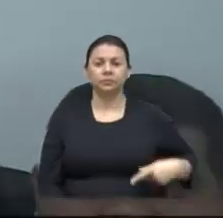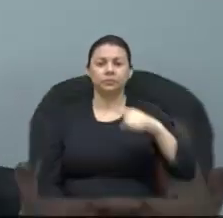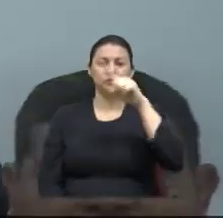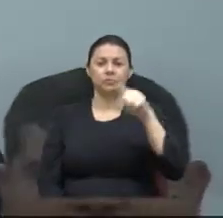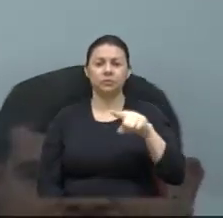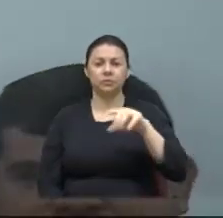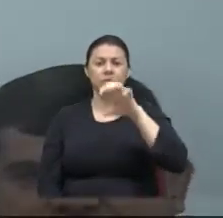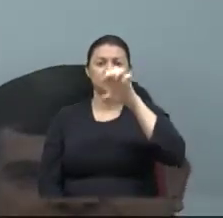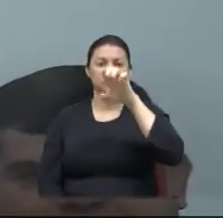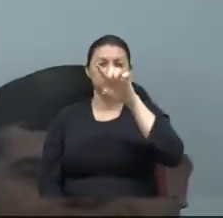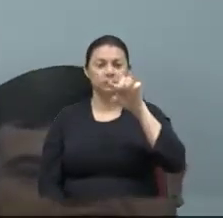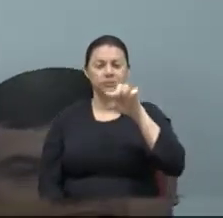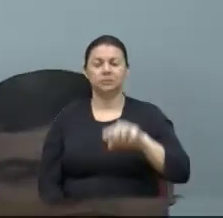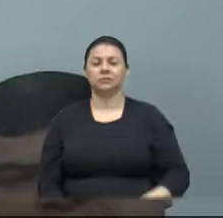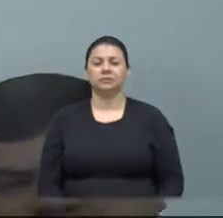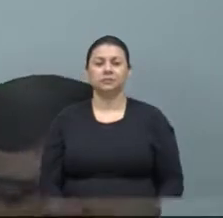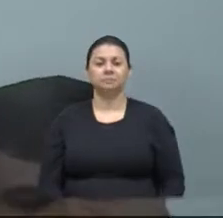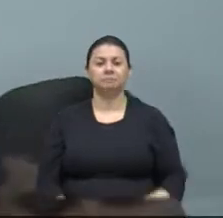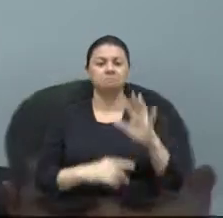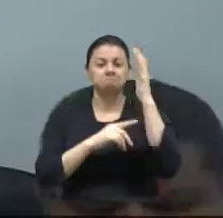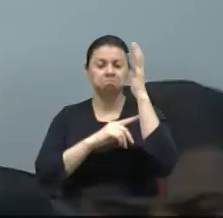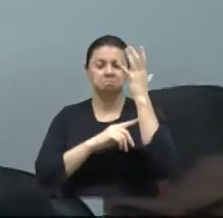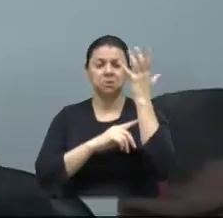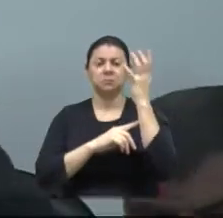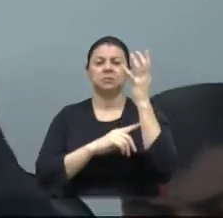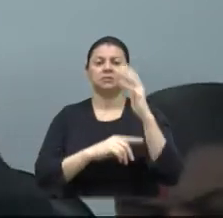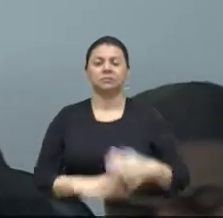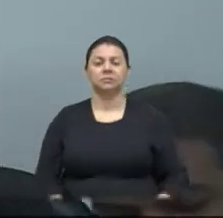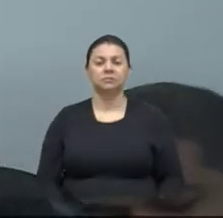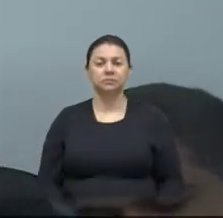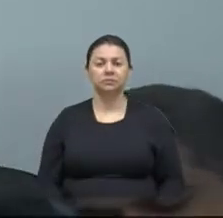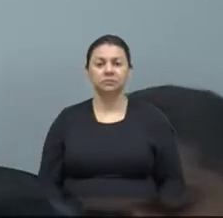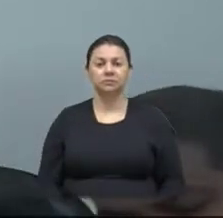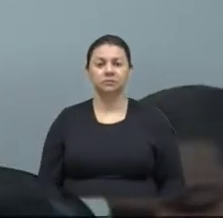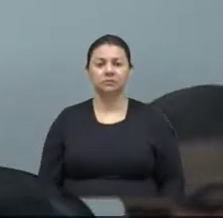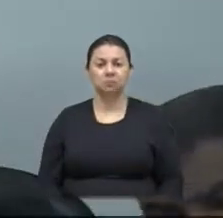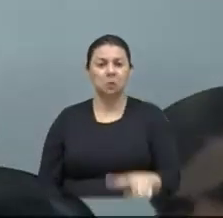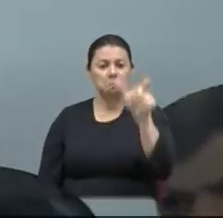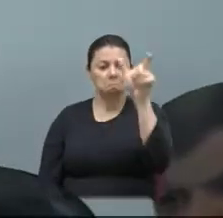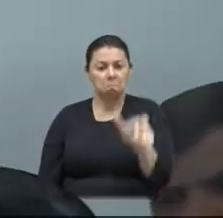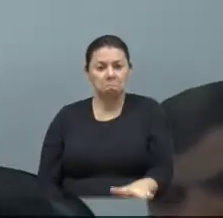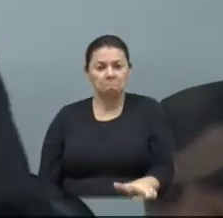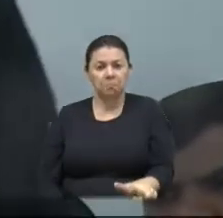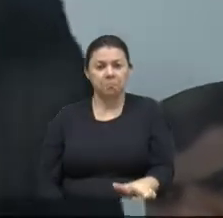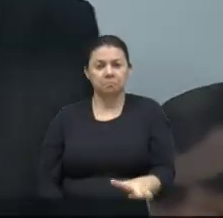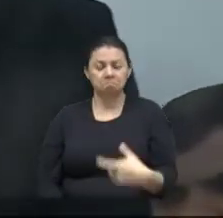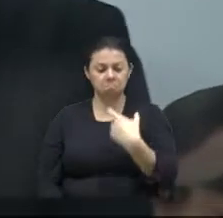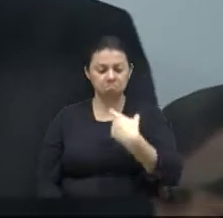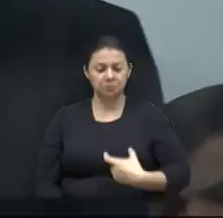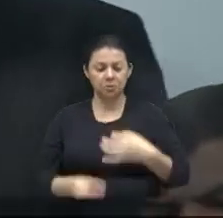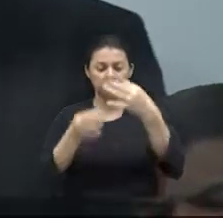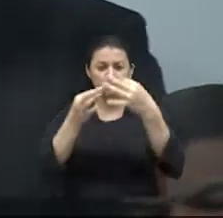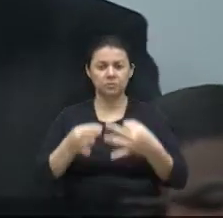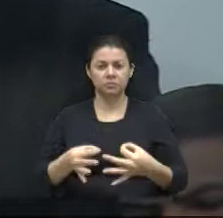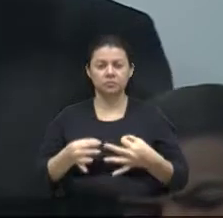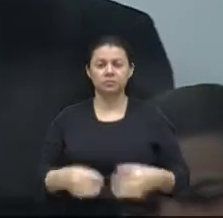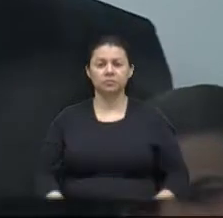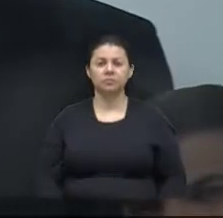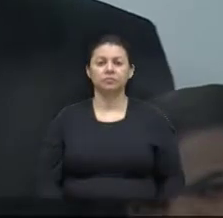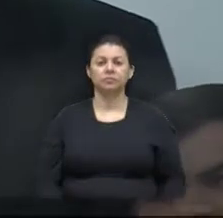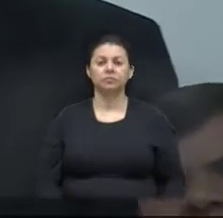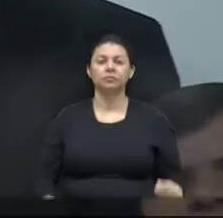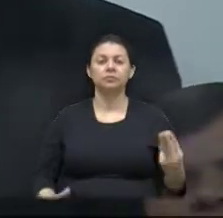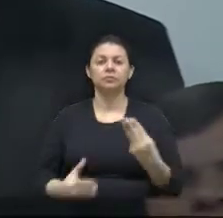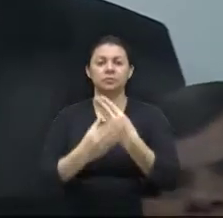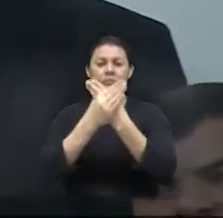louvável com muita honra e dando a essa casa continuidade a um trabalho magnífico